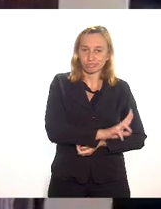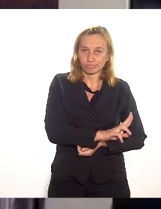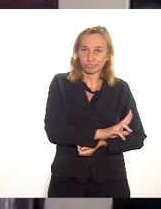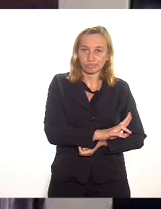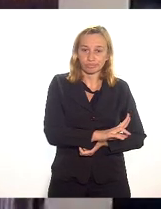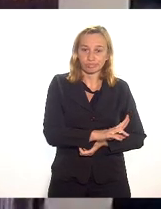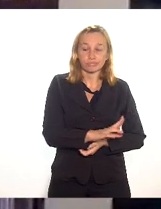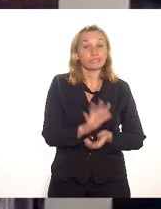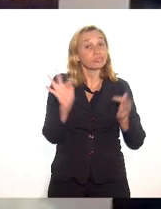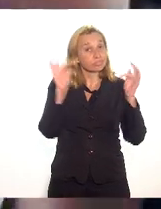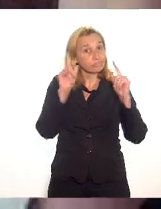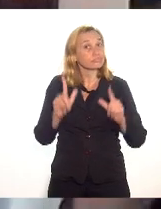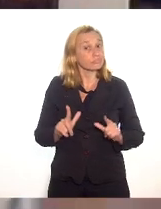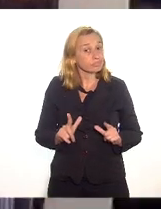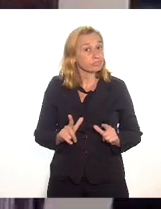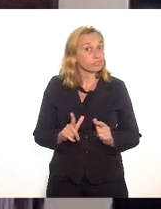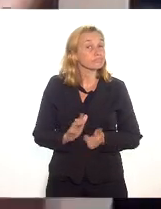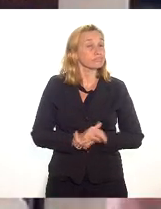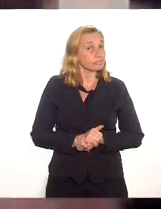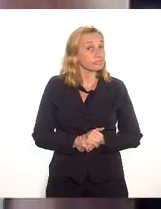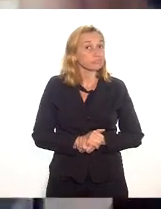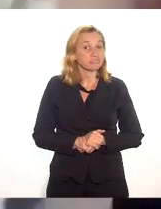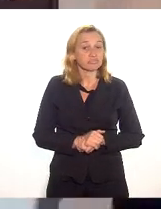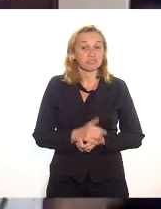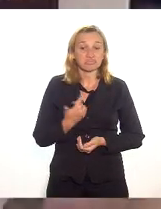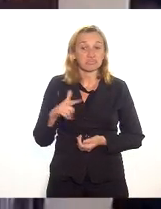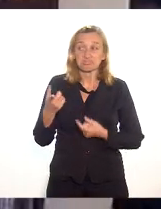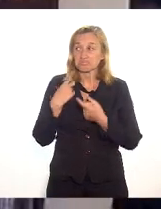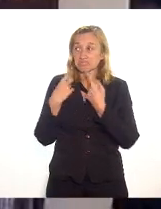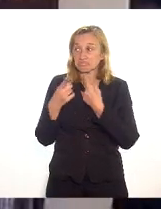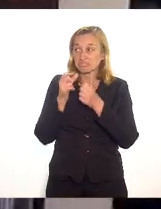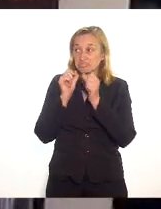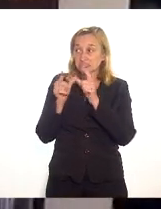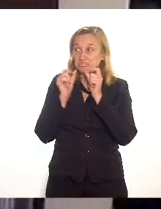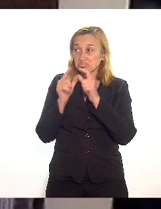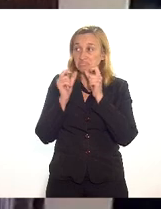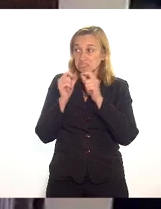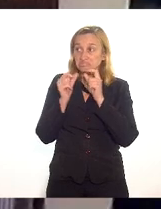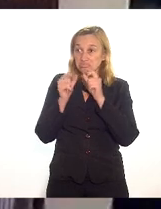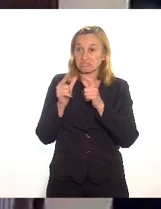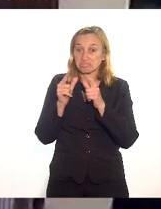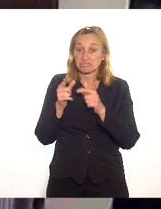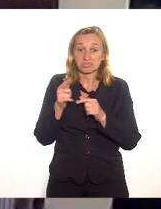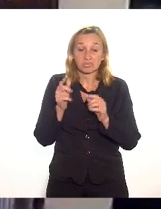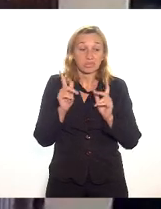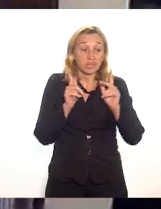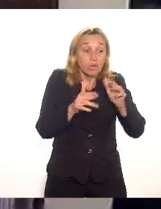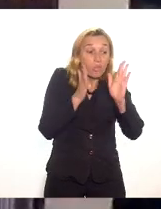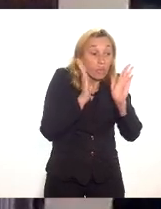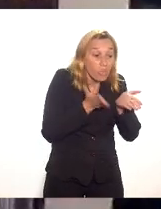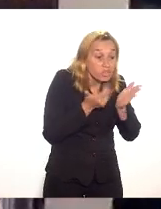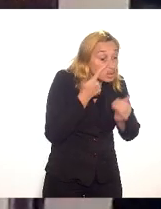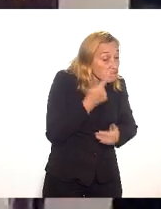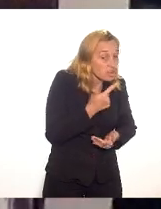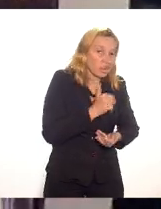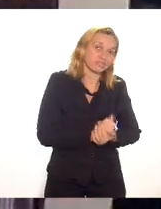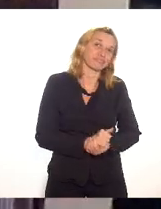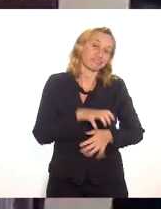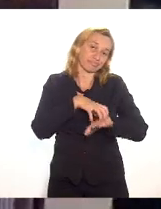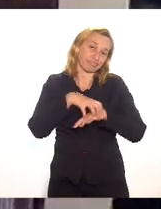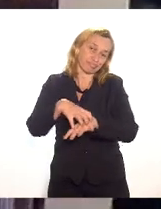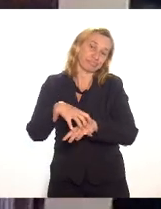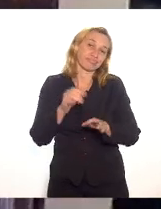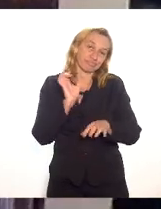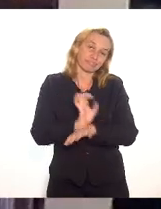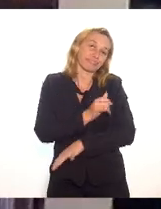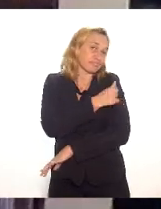satisfeitos. Não havia, digamos, esta reclamação que a gente vê hoje em relação aos usuários dos transportes no